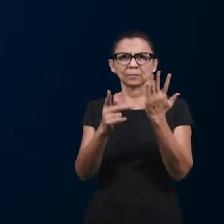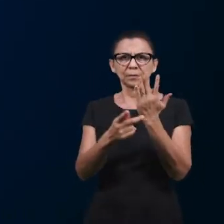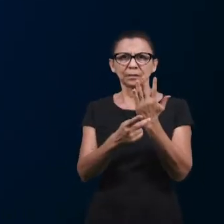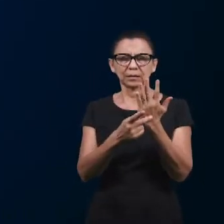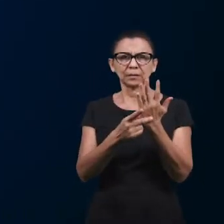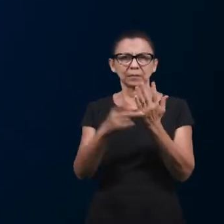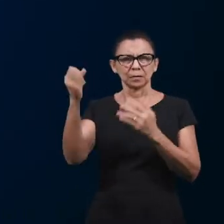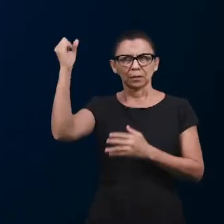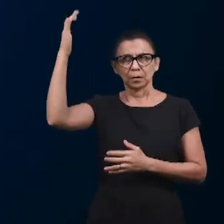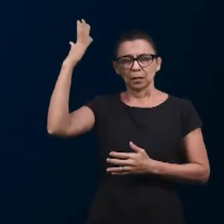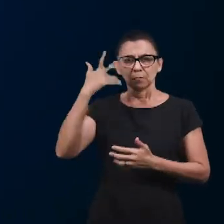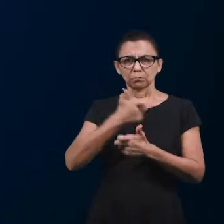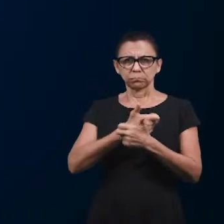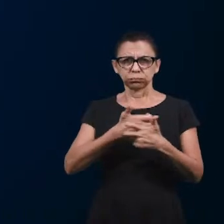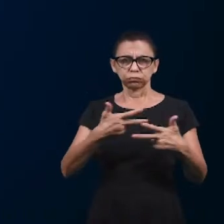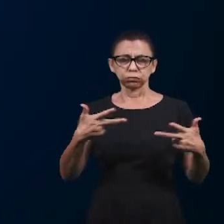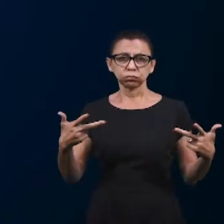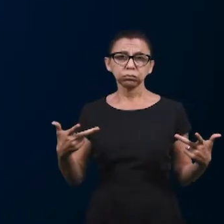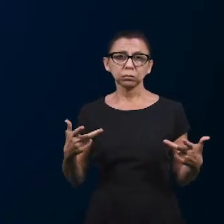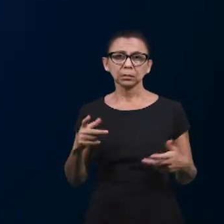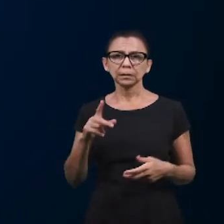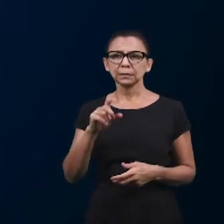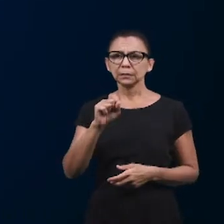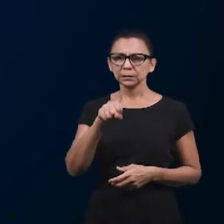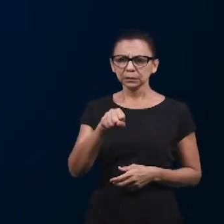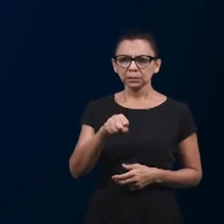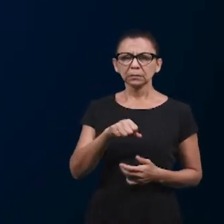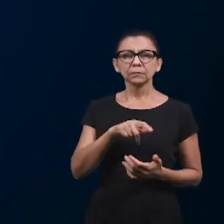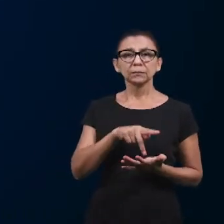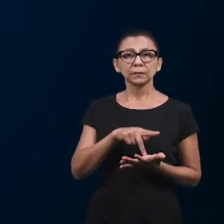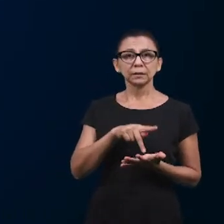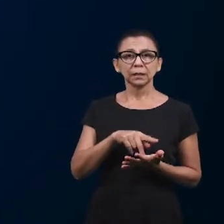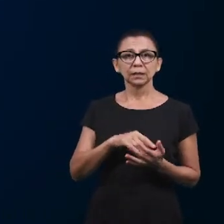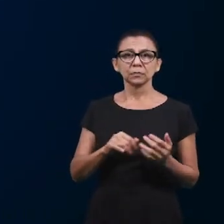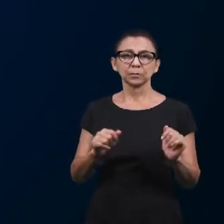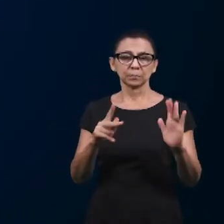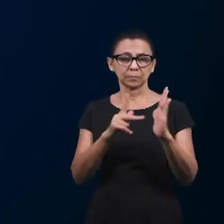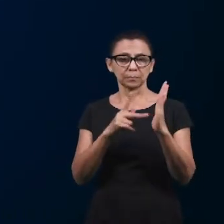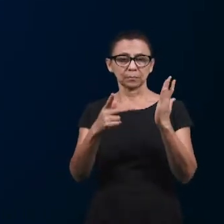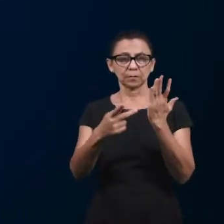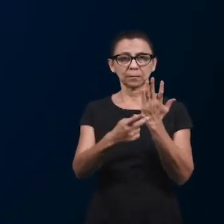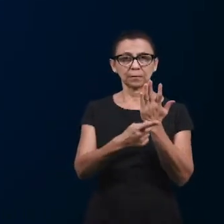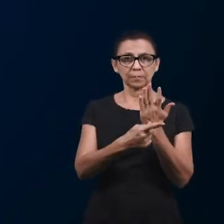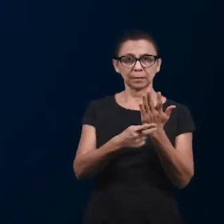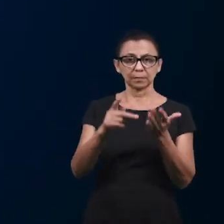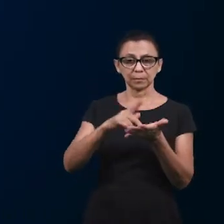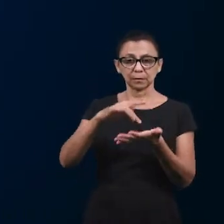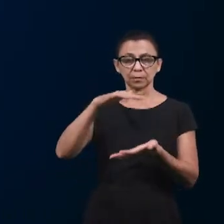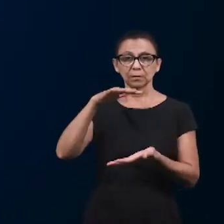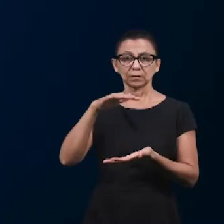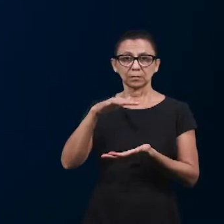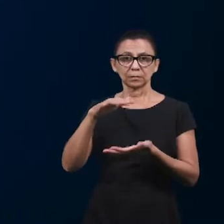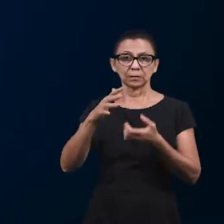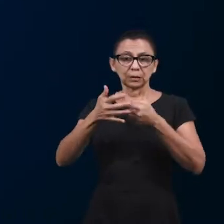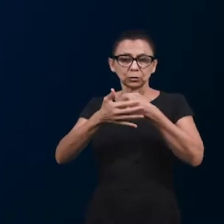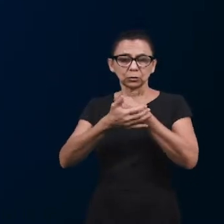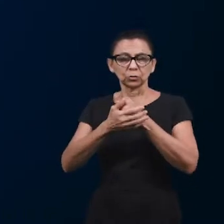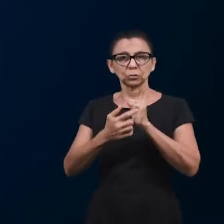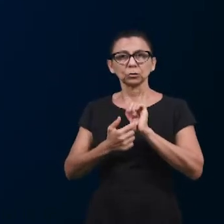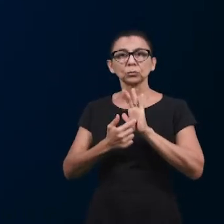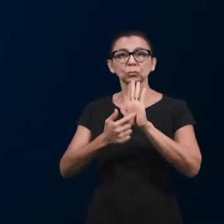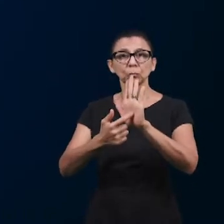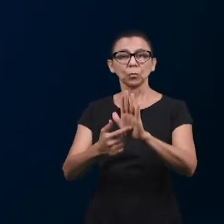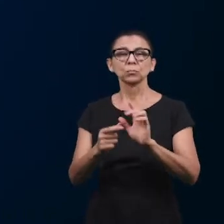concordo. Irmãos, a parábola do tesouro escondido nos mostra o momento da redescoberta da palavra do Senhor,